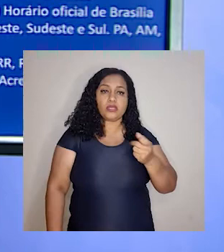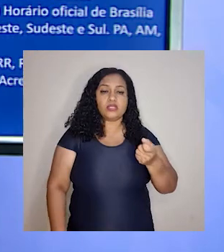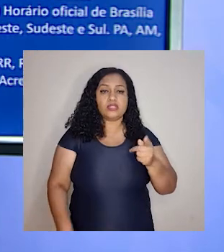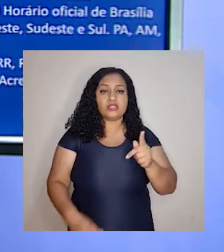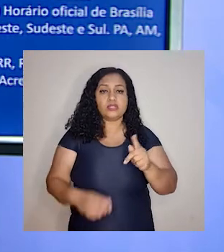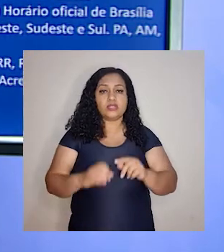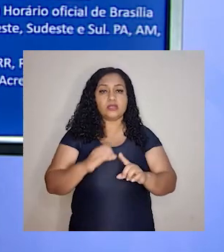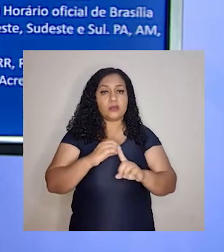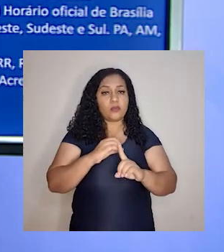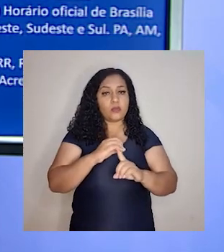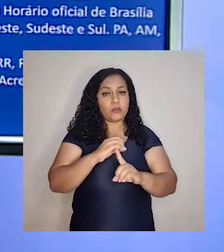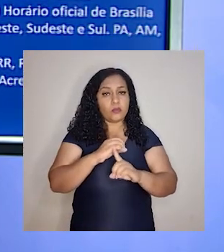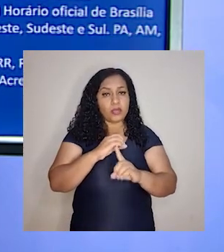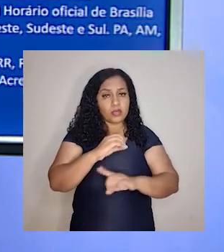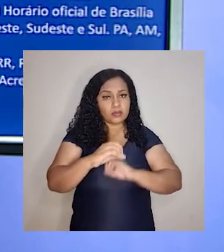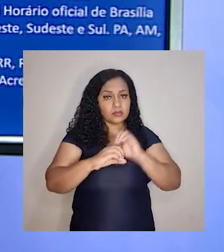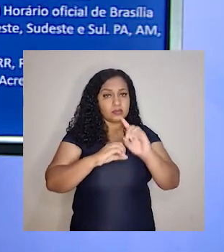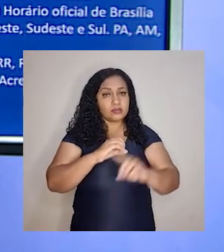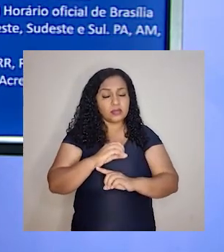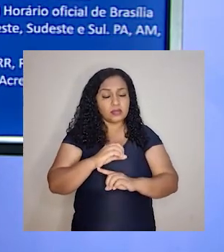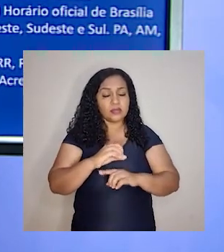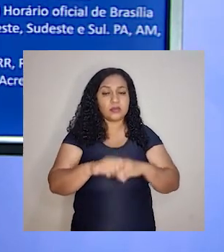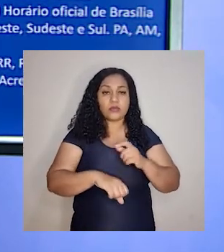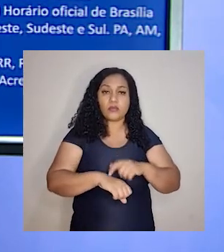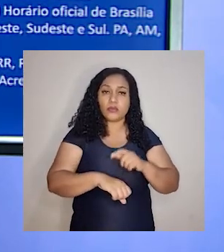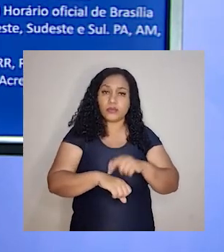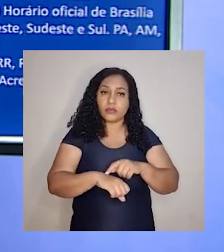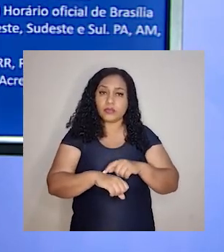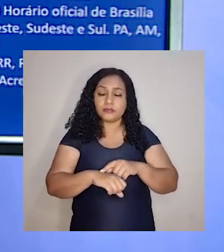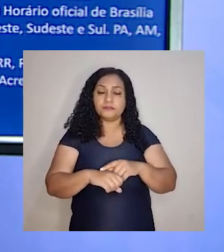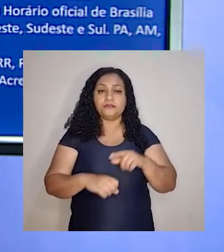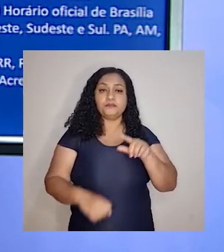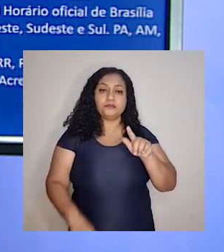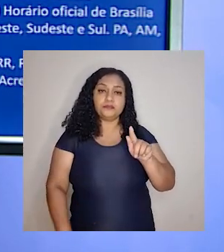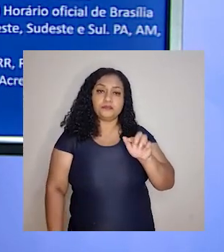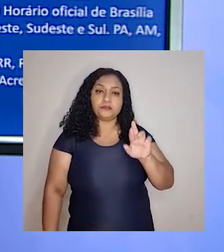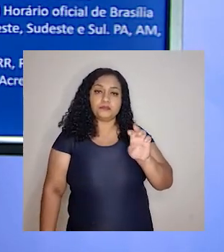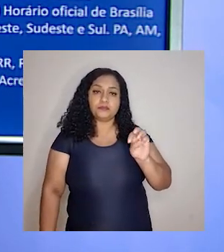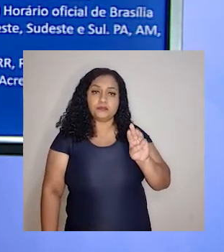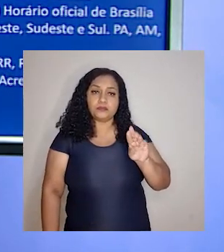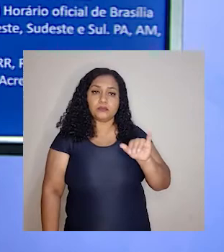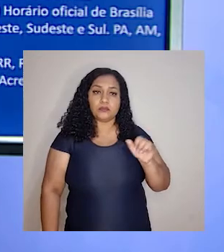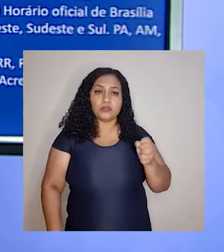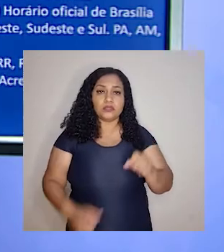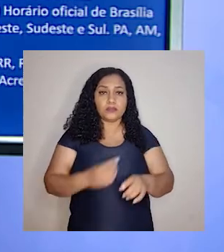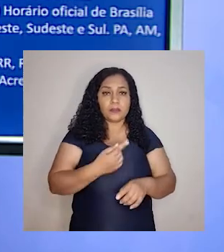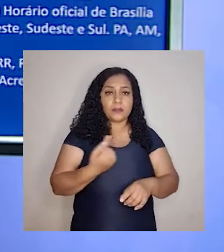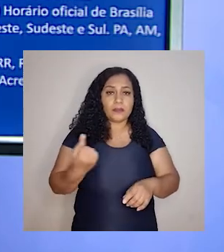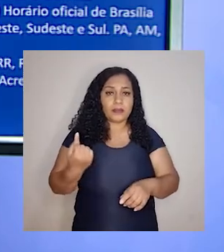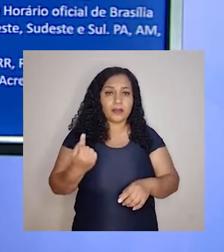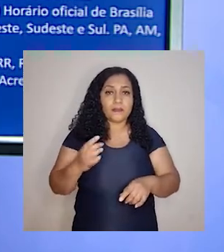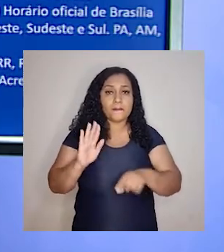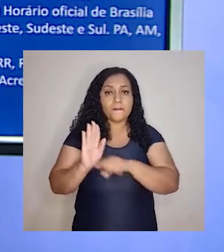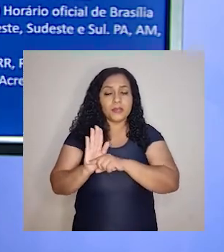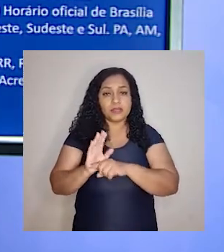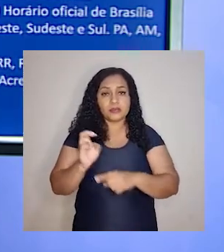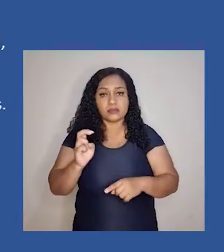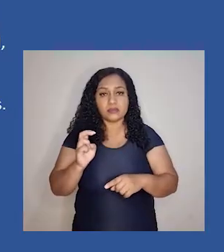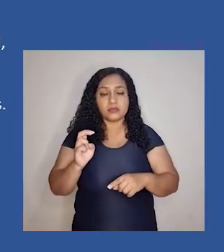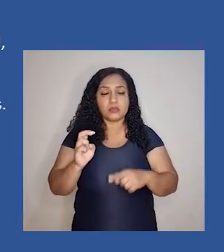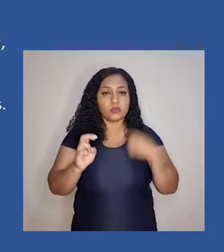o Marco Zero para essa questão de horário menos cinco então de Glória no ish para cá são -5 horas Beleza